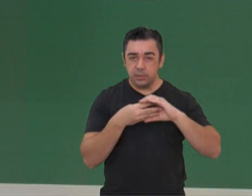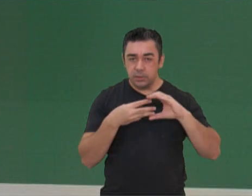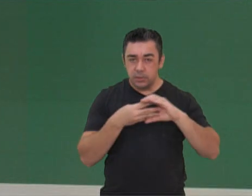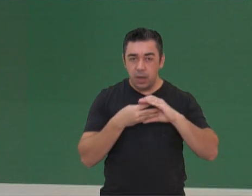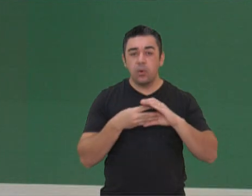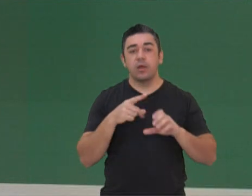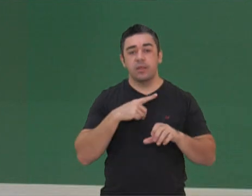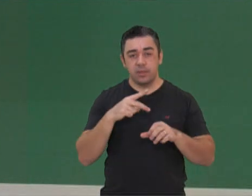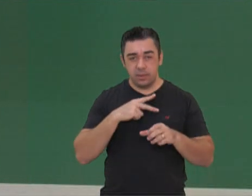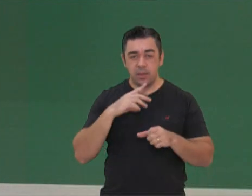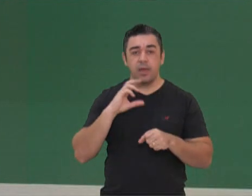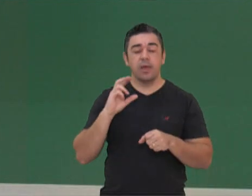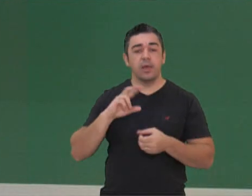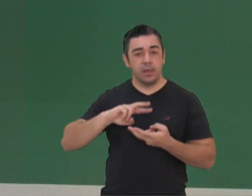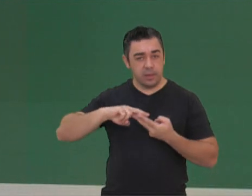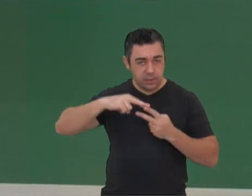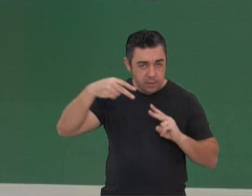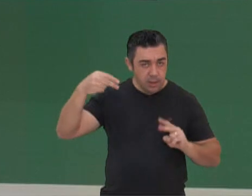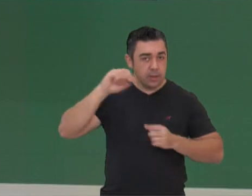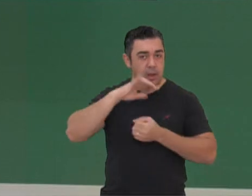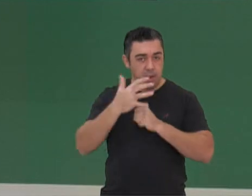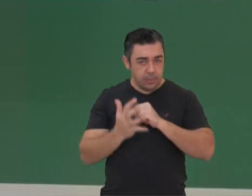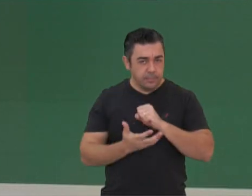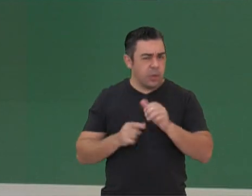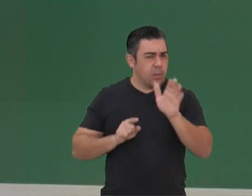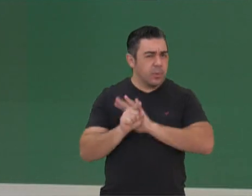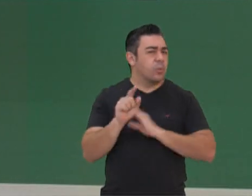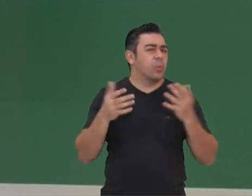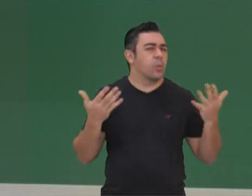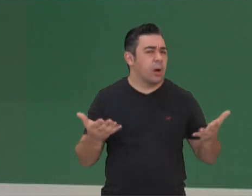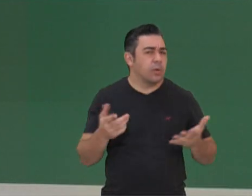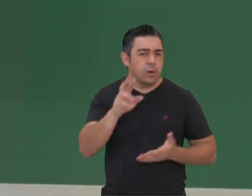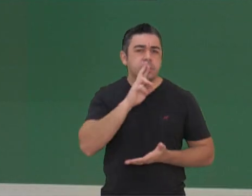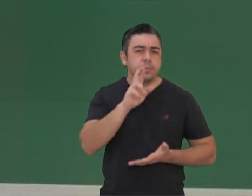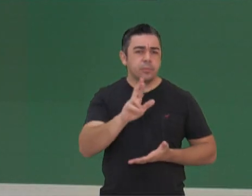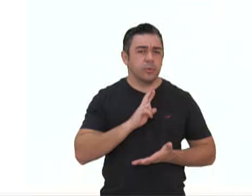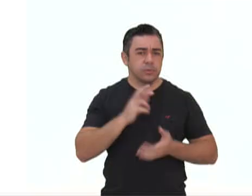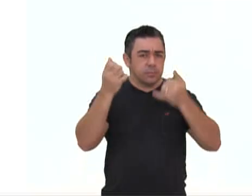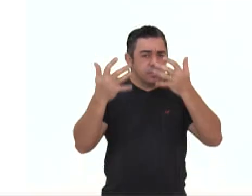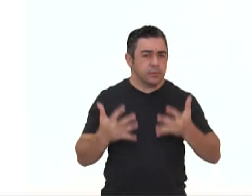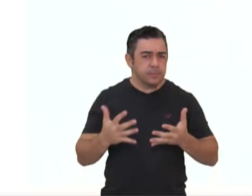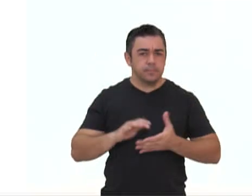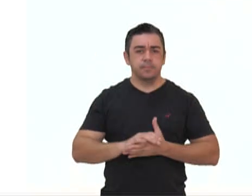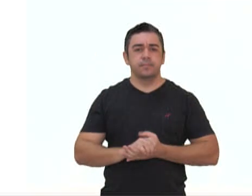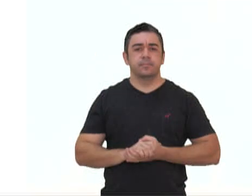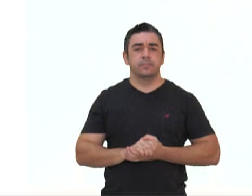DNA disperso no citoplasma. Que organismo é esse? Justifique.